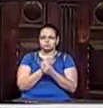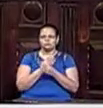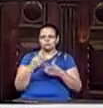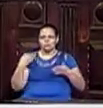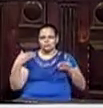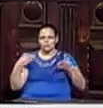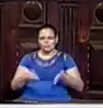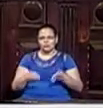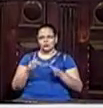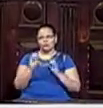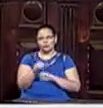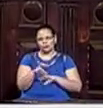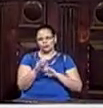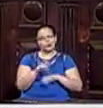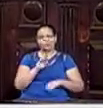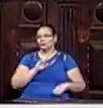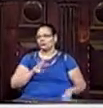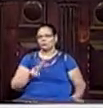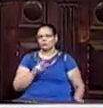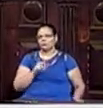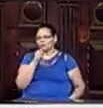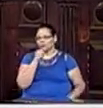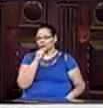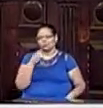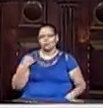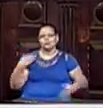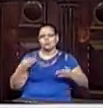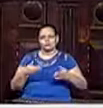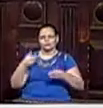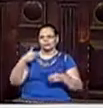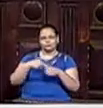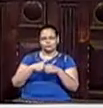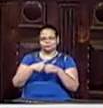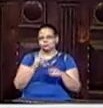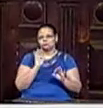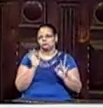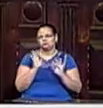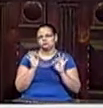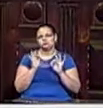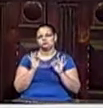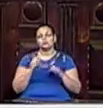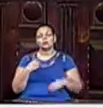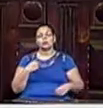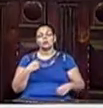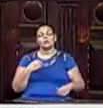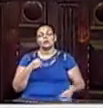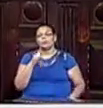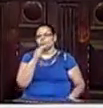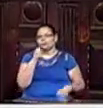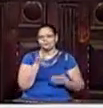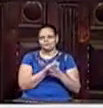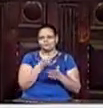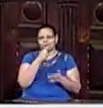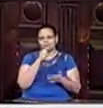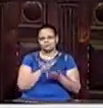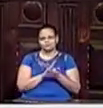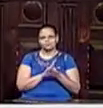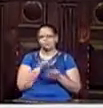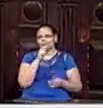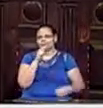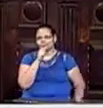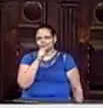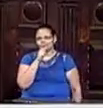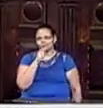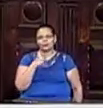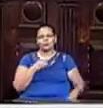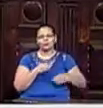área dos combustíveis. A sonegação na distribuição, naquele